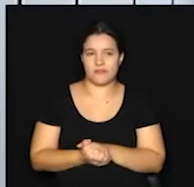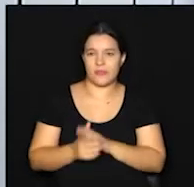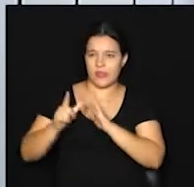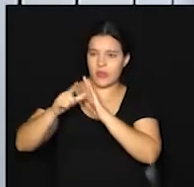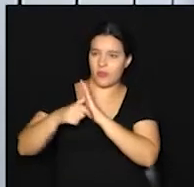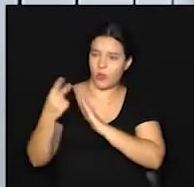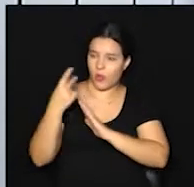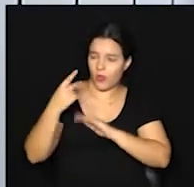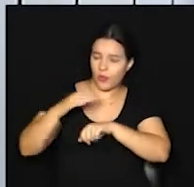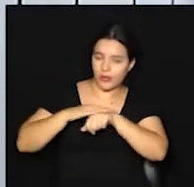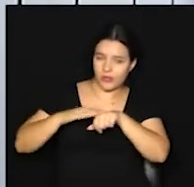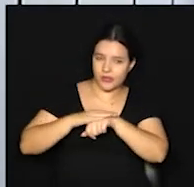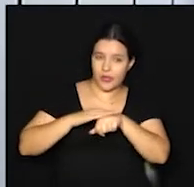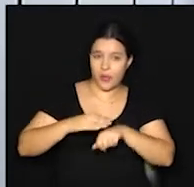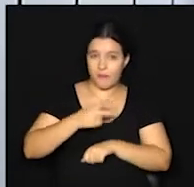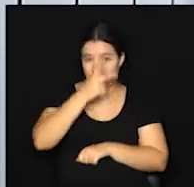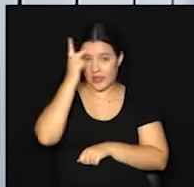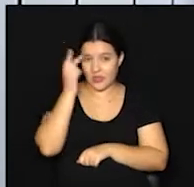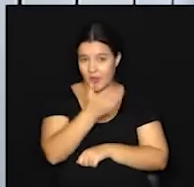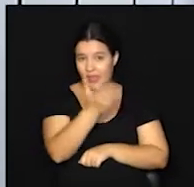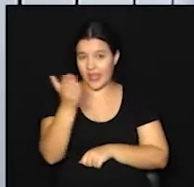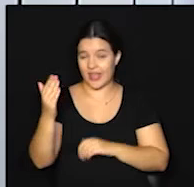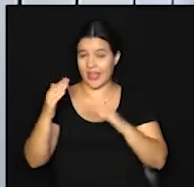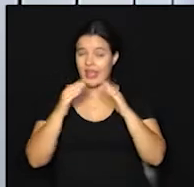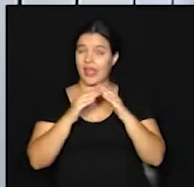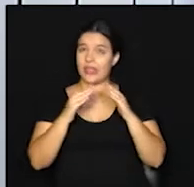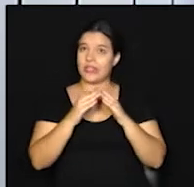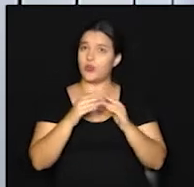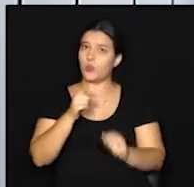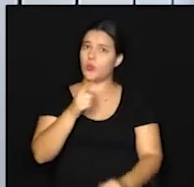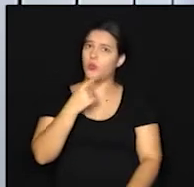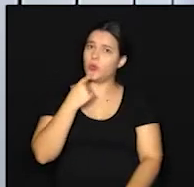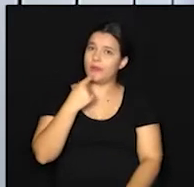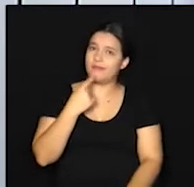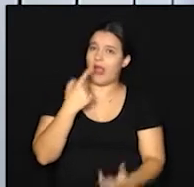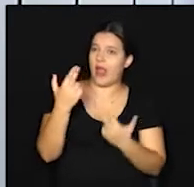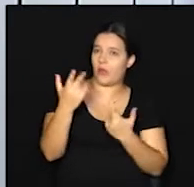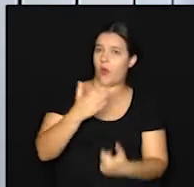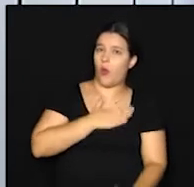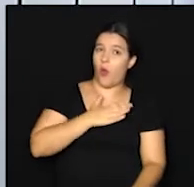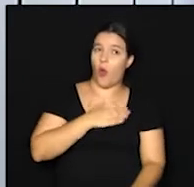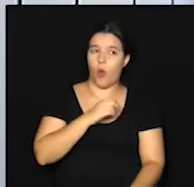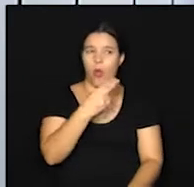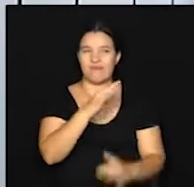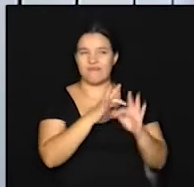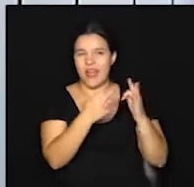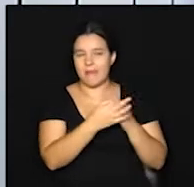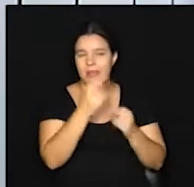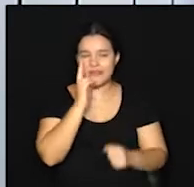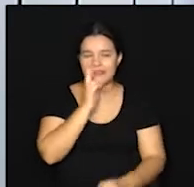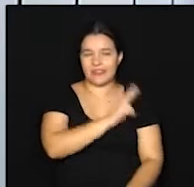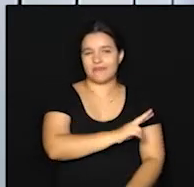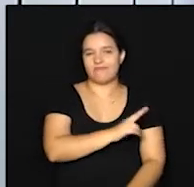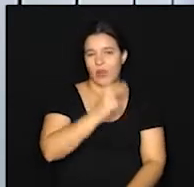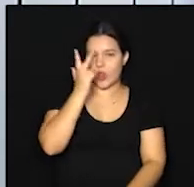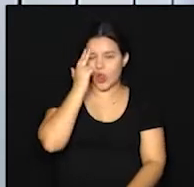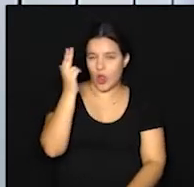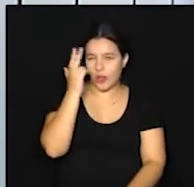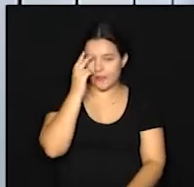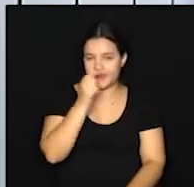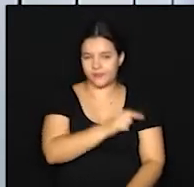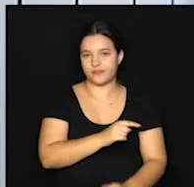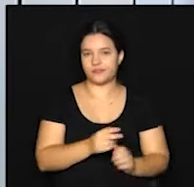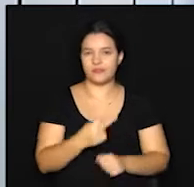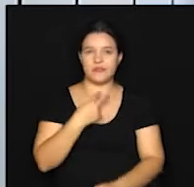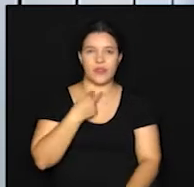você, porque alguém de casa pode se identificar, pode conhecer algum caso, pode achar normal e o que não pode